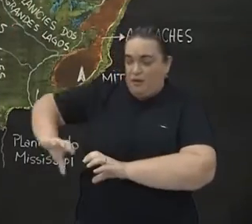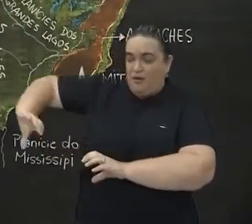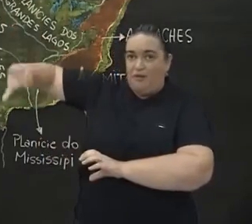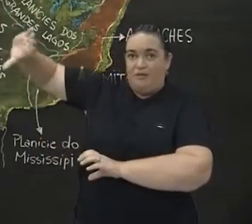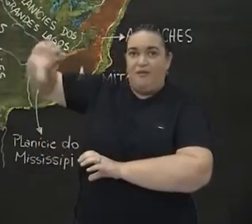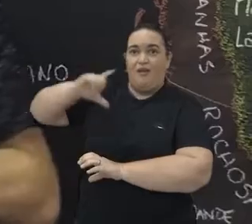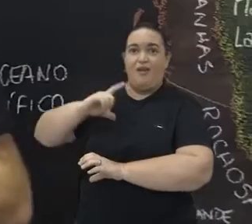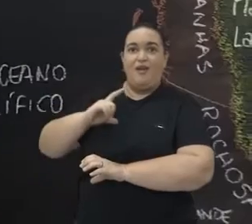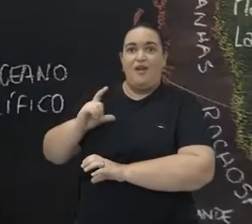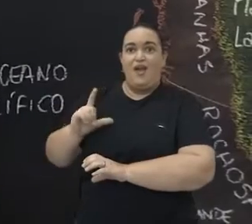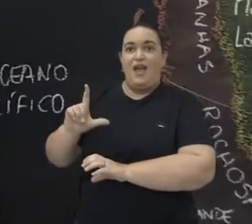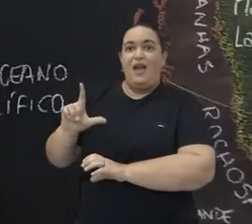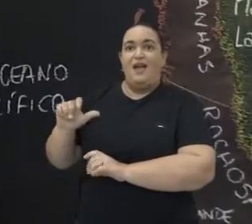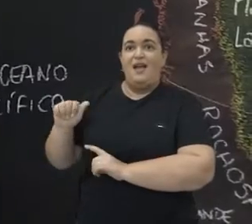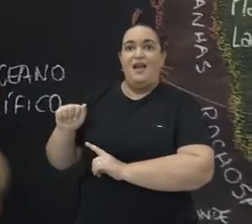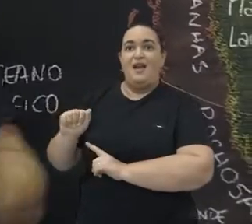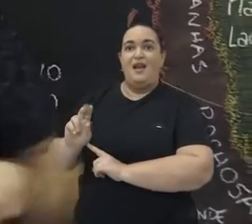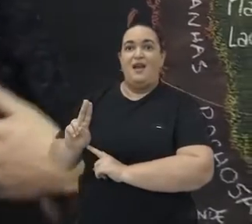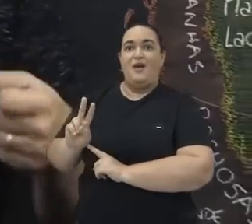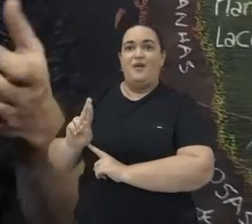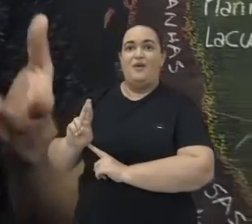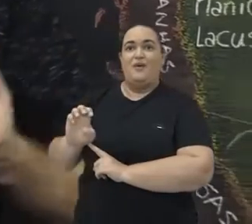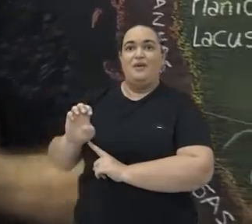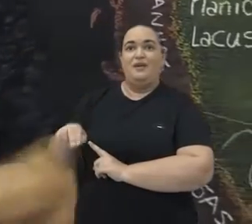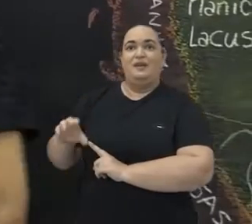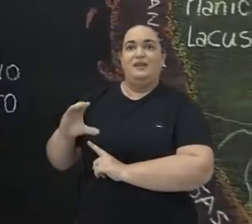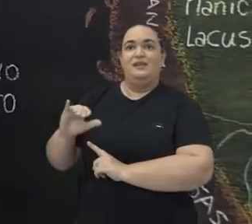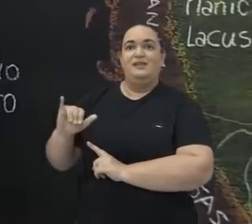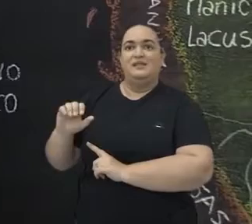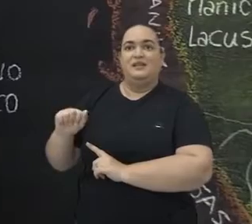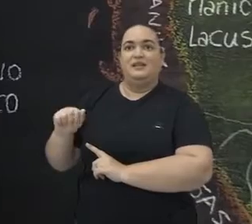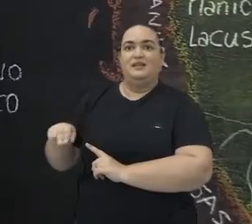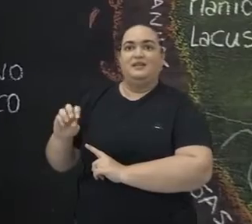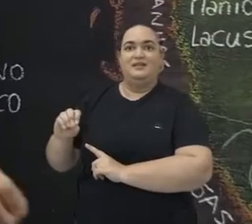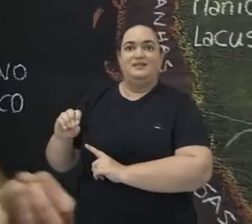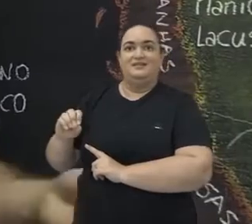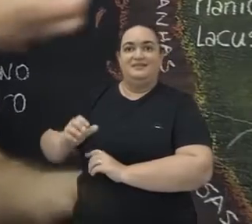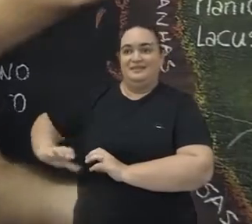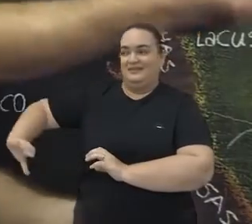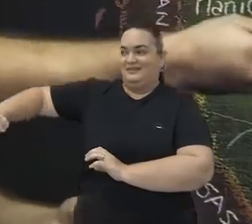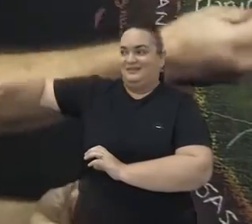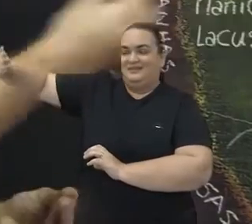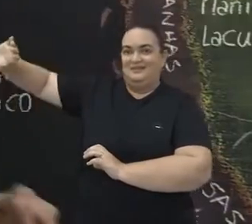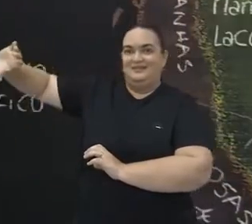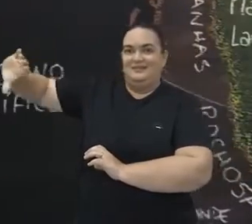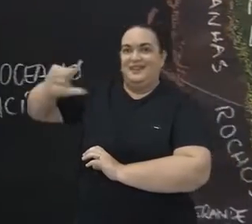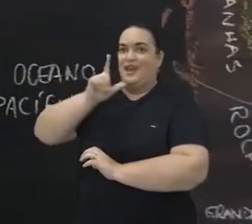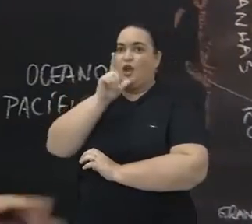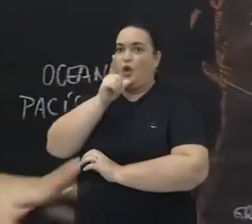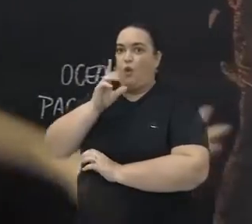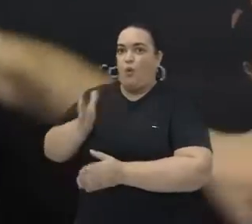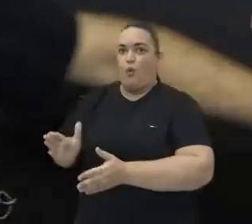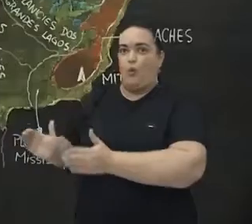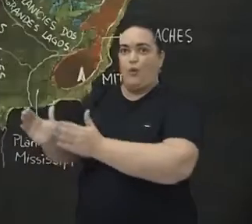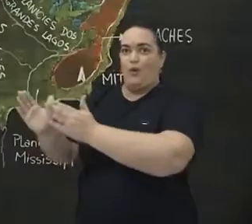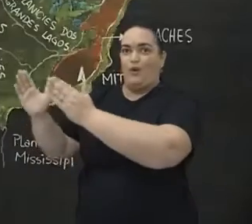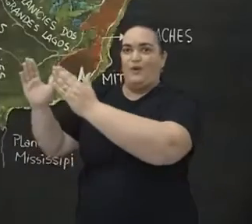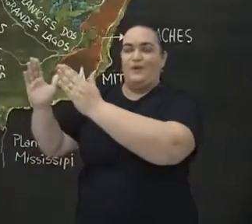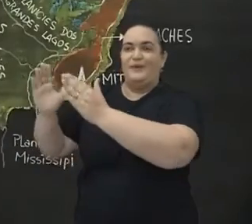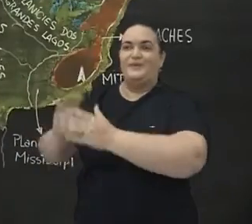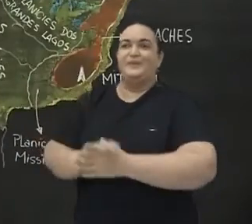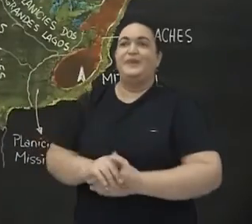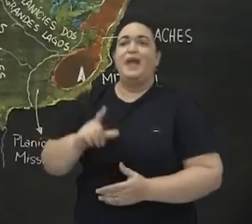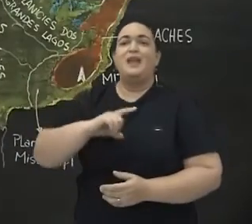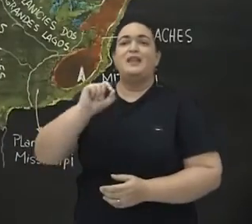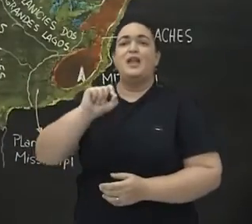Rio São Lourenço, ou em inglês Rio St. Lawrence, por isso Planalto Laurenciano, nós temos